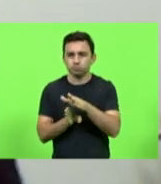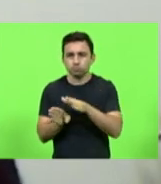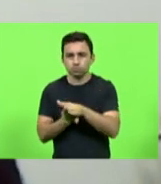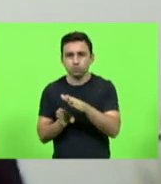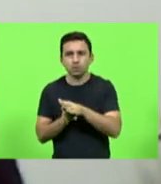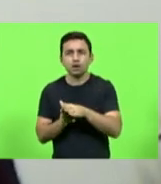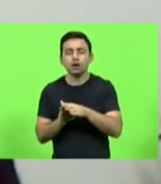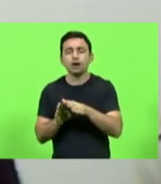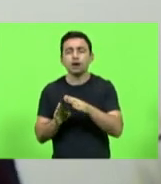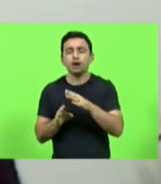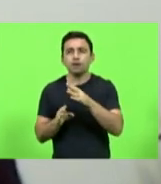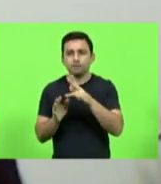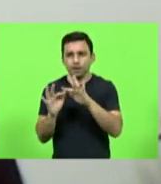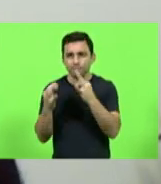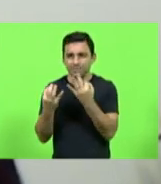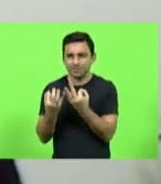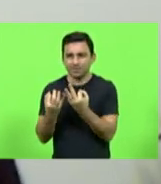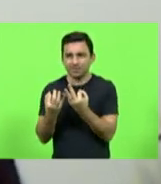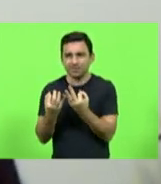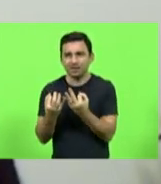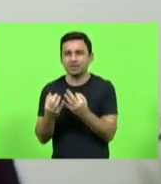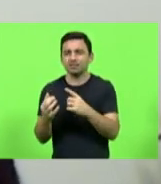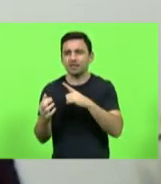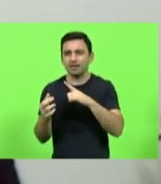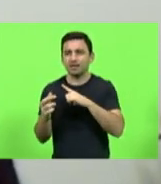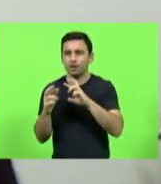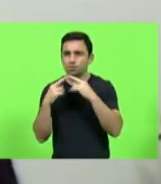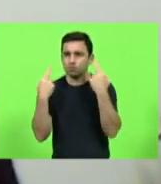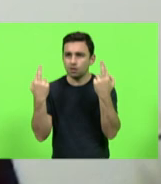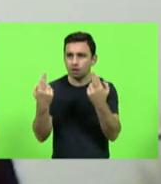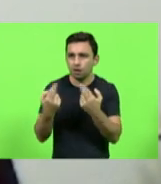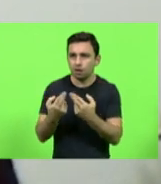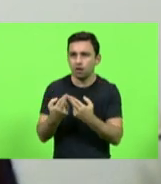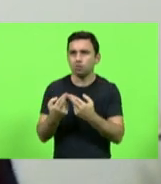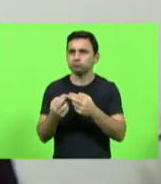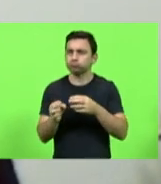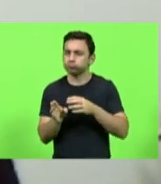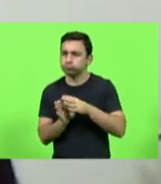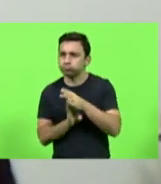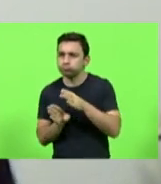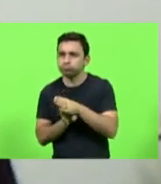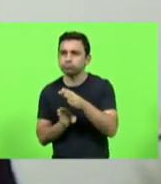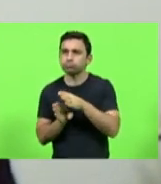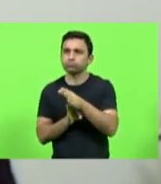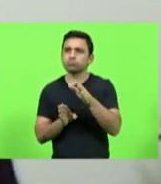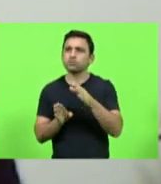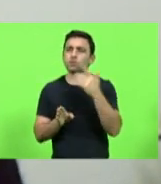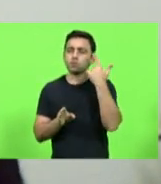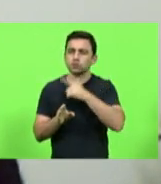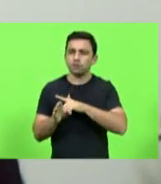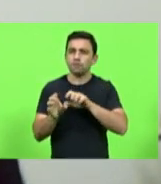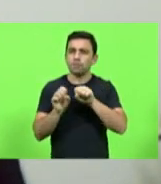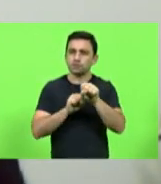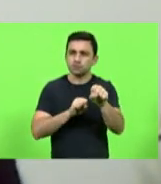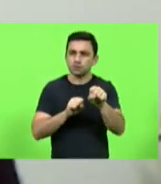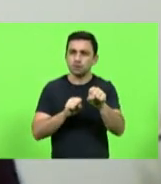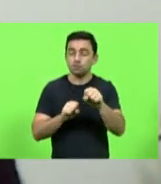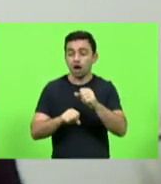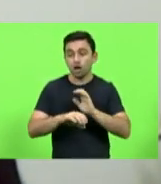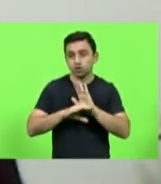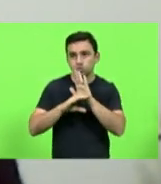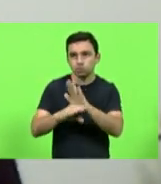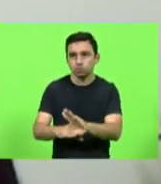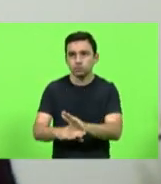infantil através de reuniões. Podemos sentir o sabor deste trabalho para a formação integral da criança.